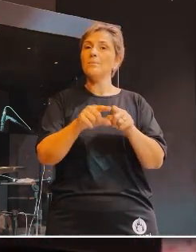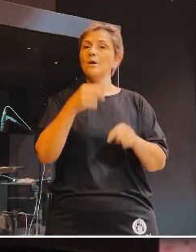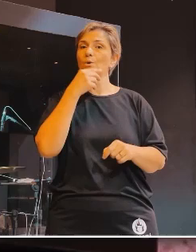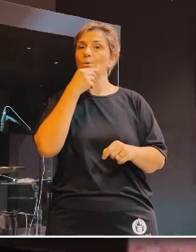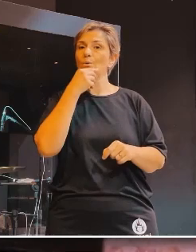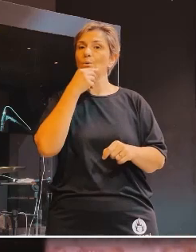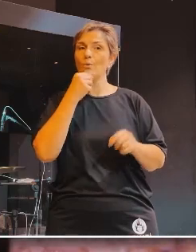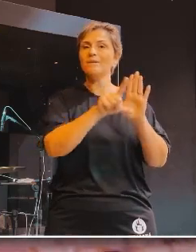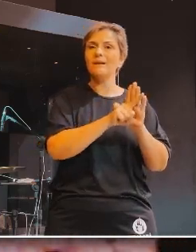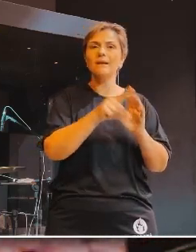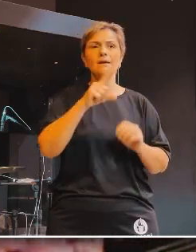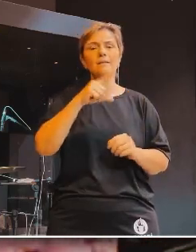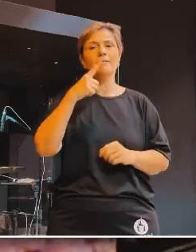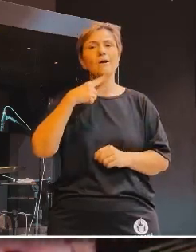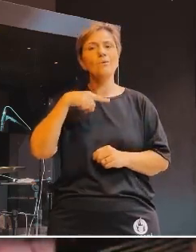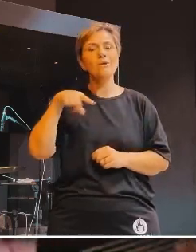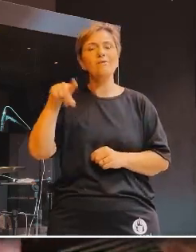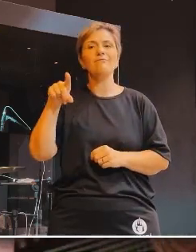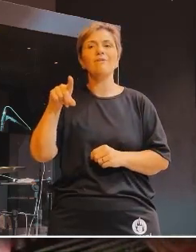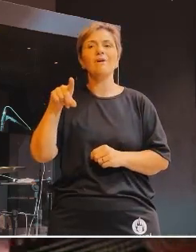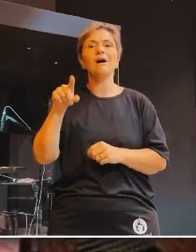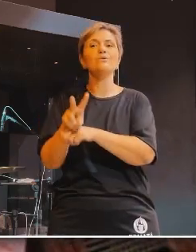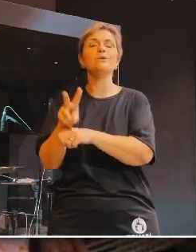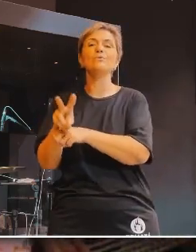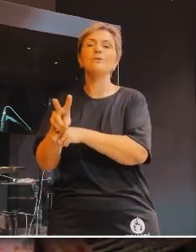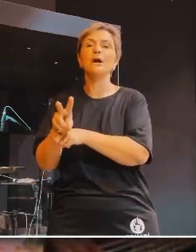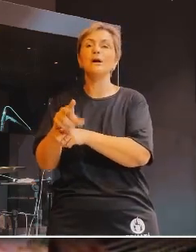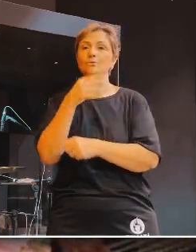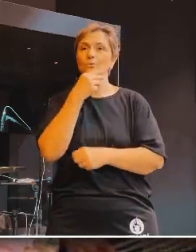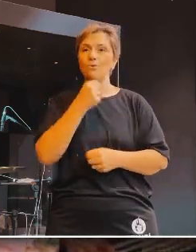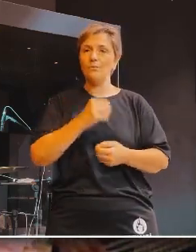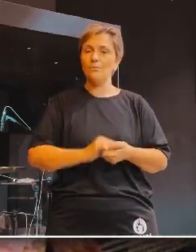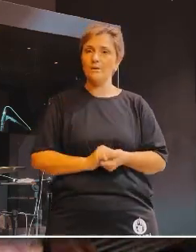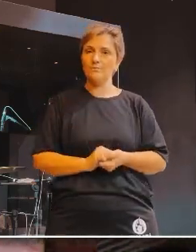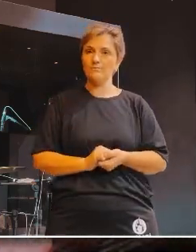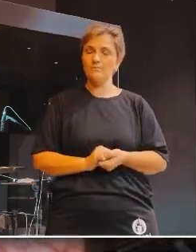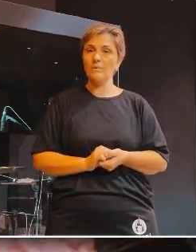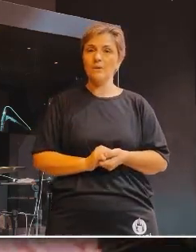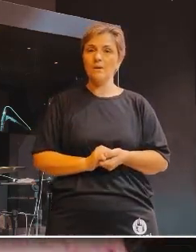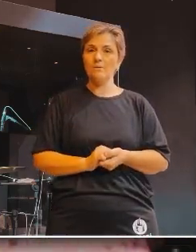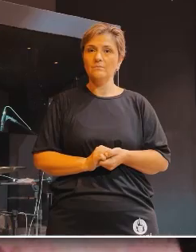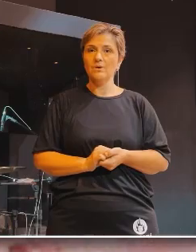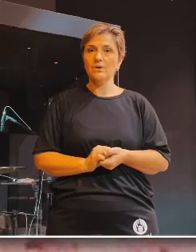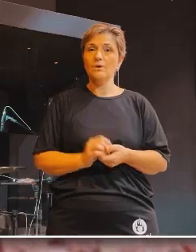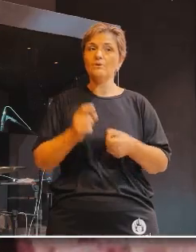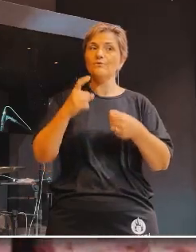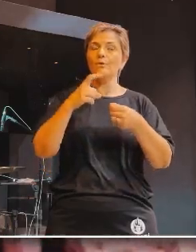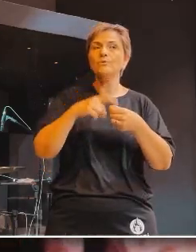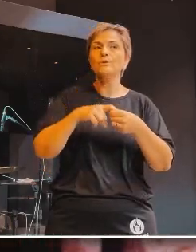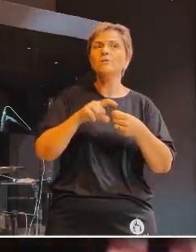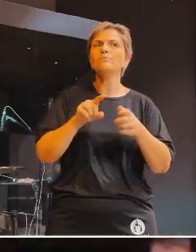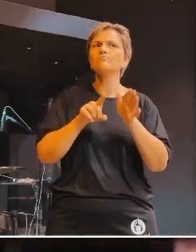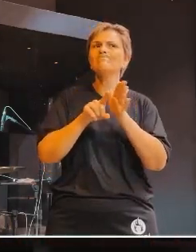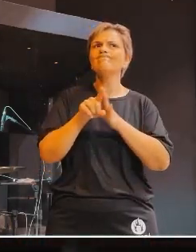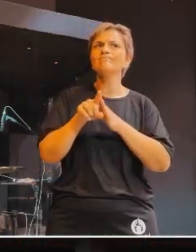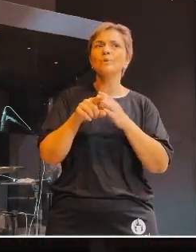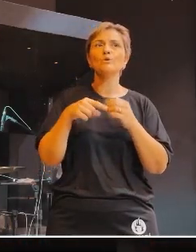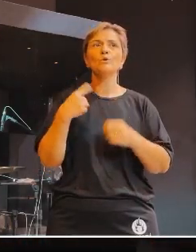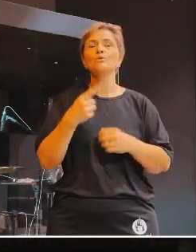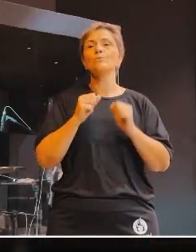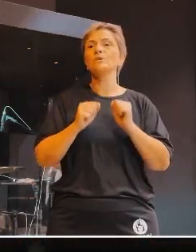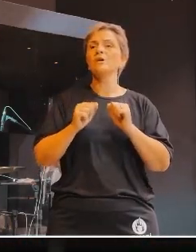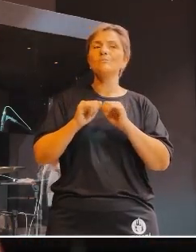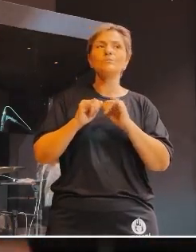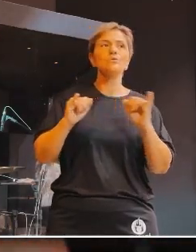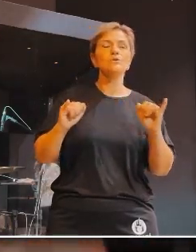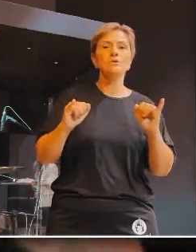não levaram esse homem para ser cuidado? Nós voltamos à questão. Nós podemos dizer que